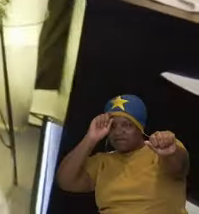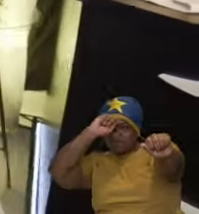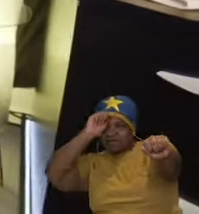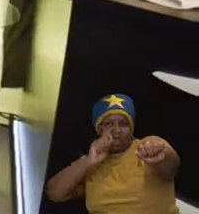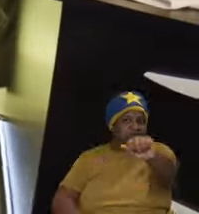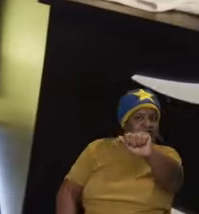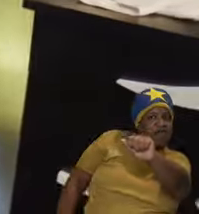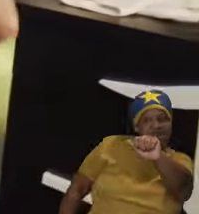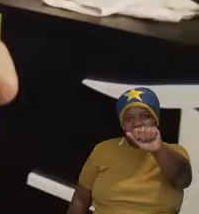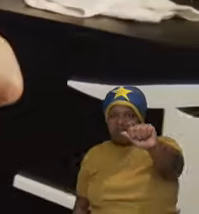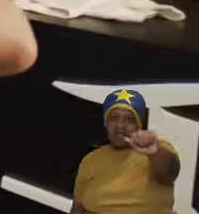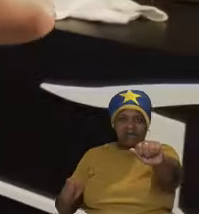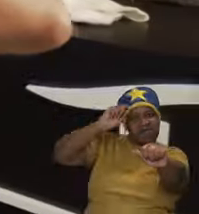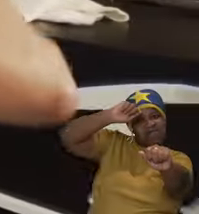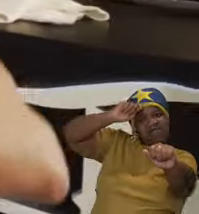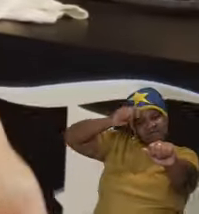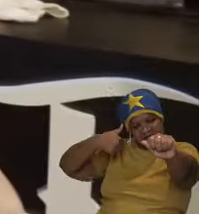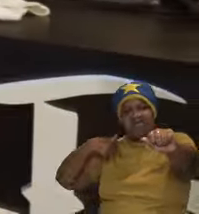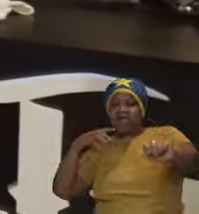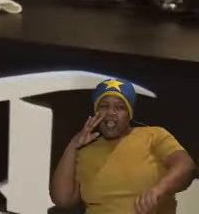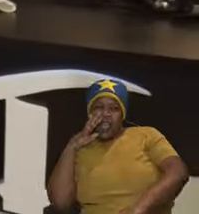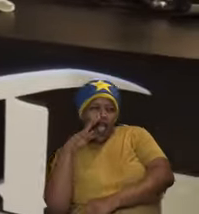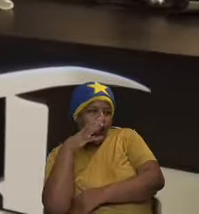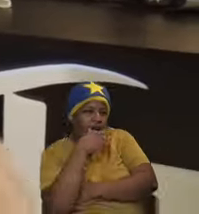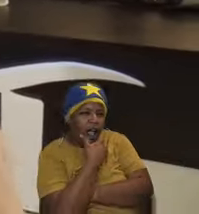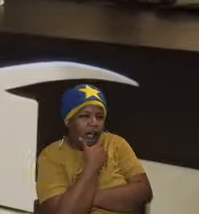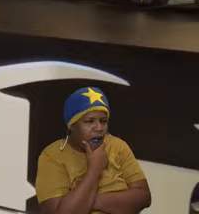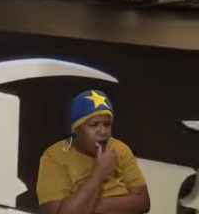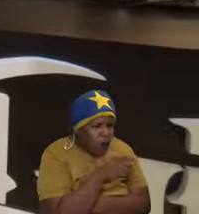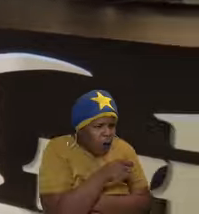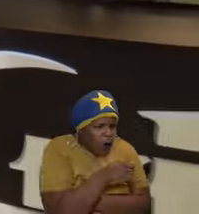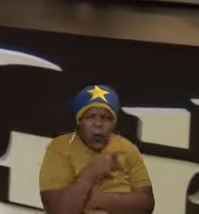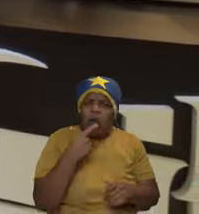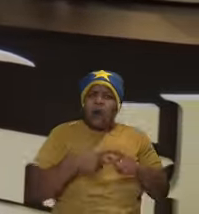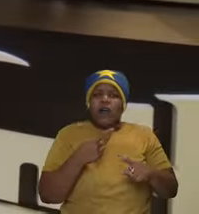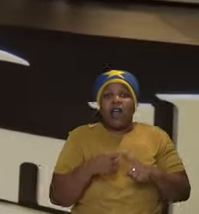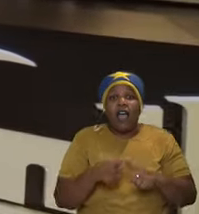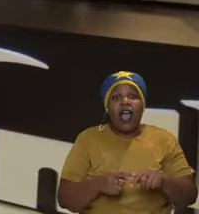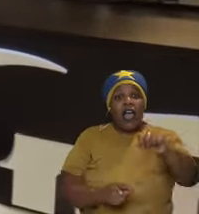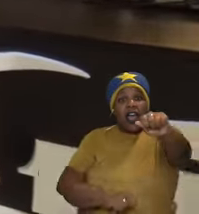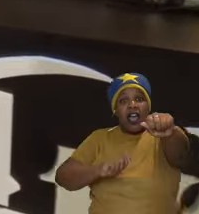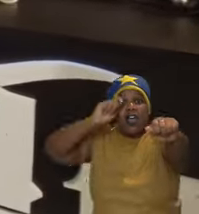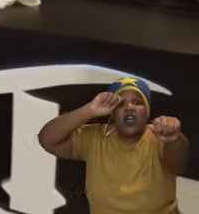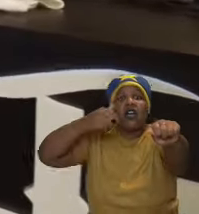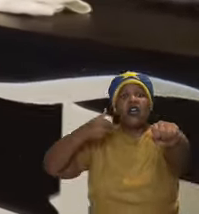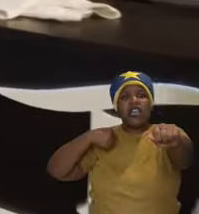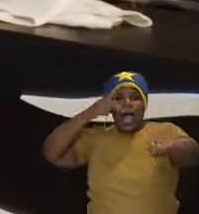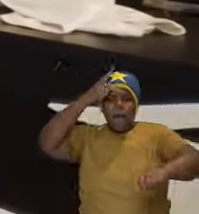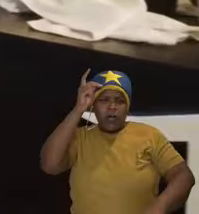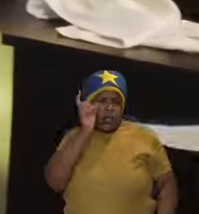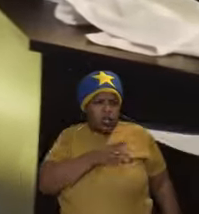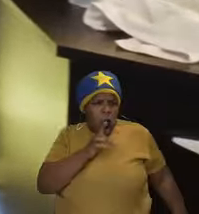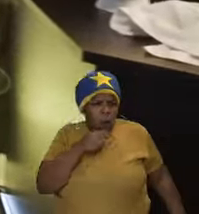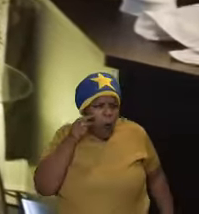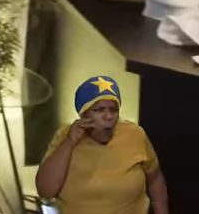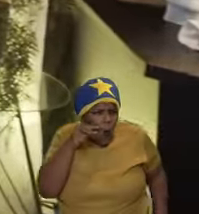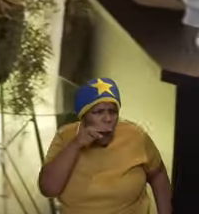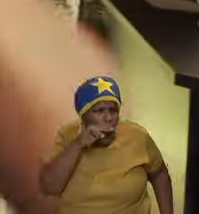de malandro. Carro de malandro, intima quando vira. Por quê? Carro de malandro, intima quando vira